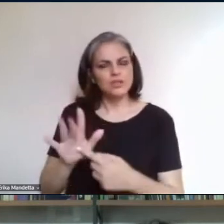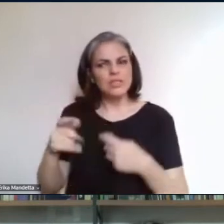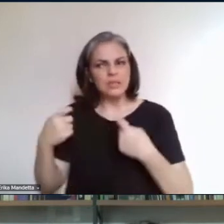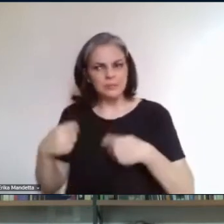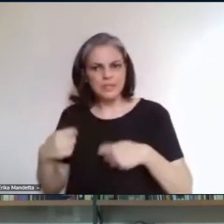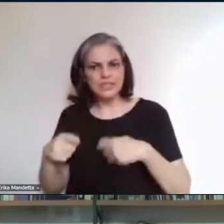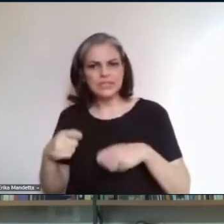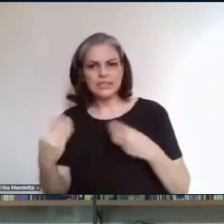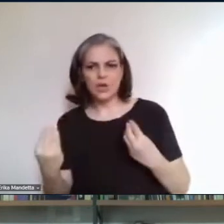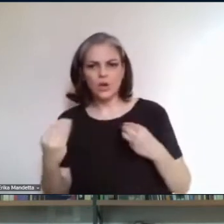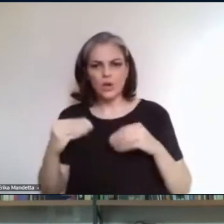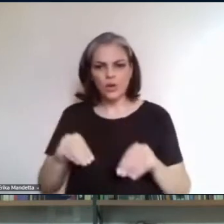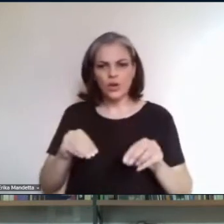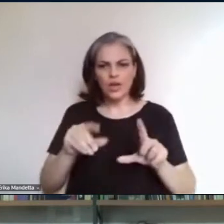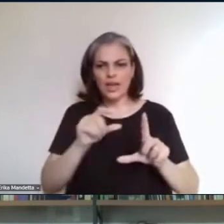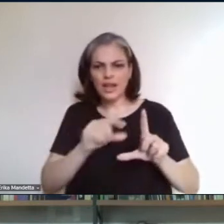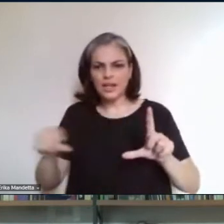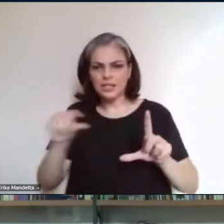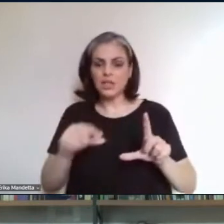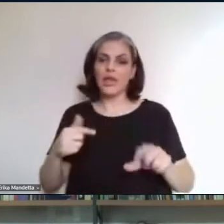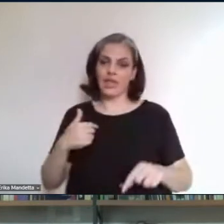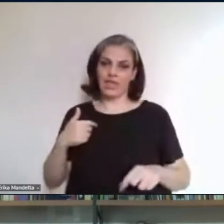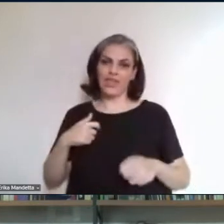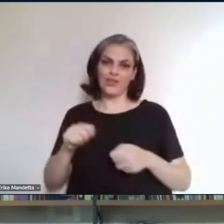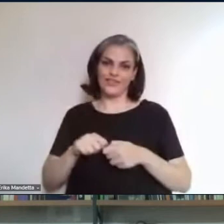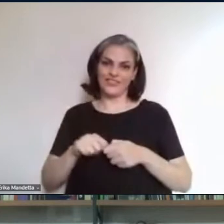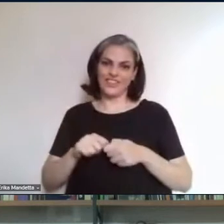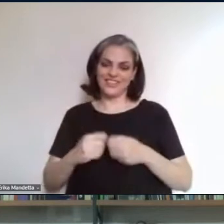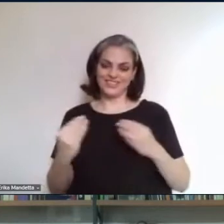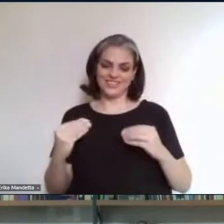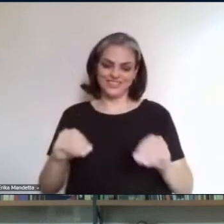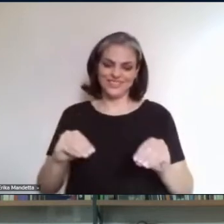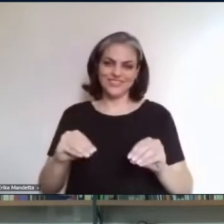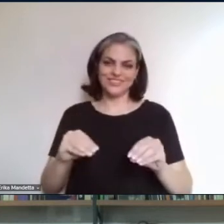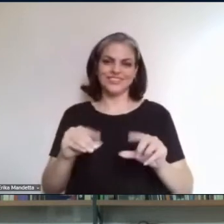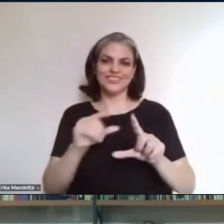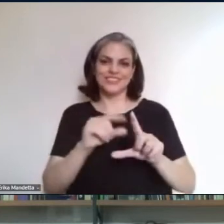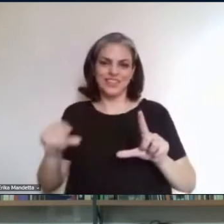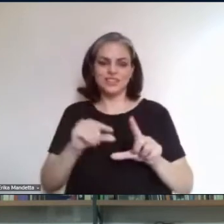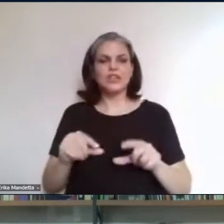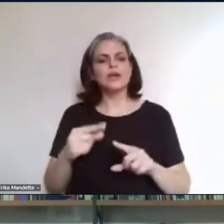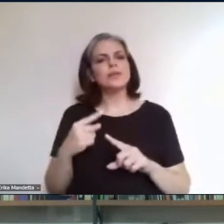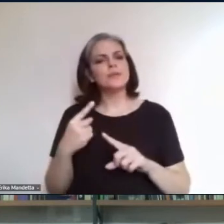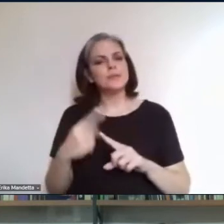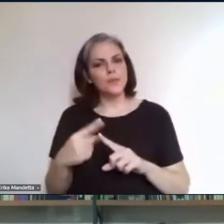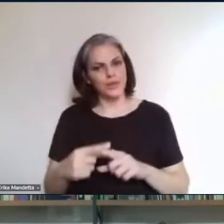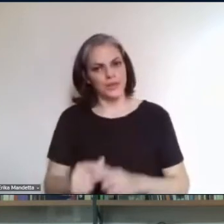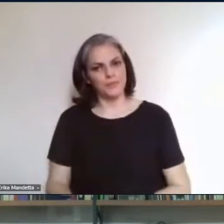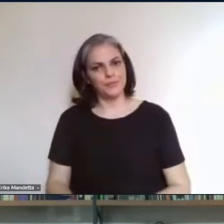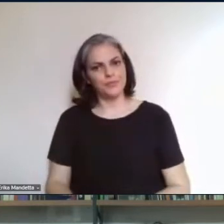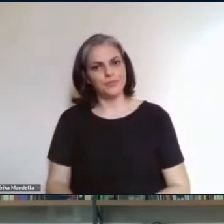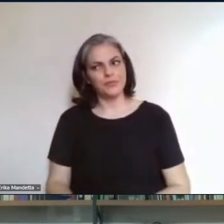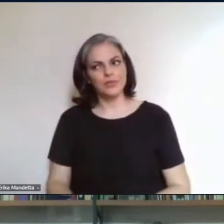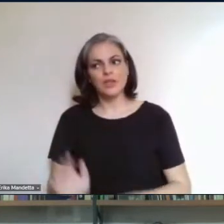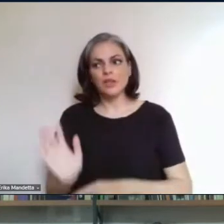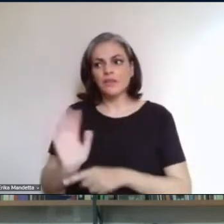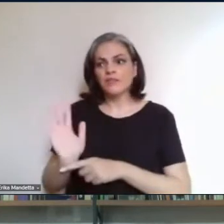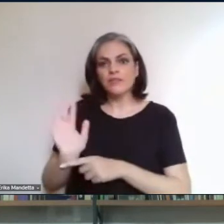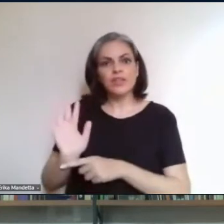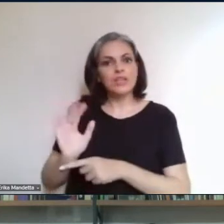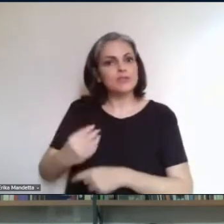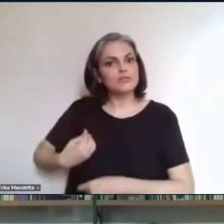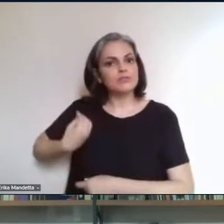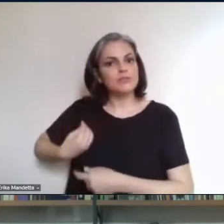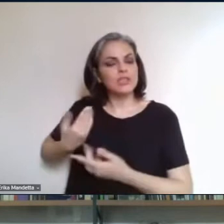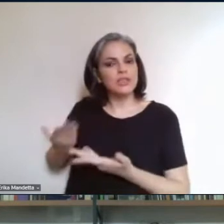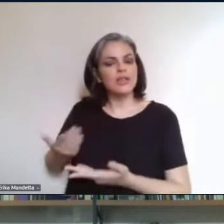legendas, fui eu que incluí aqui, por quê? Porque se os vídeos estão expostos, eu gostaria de